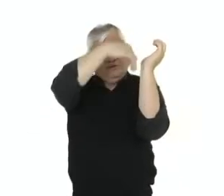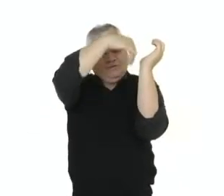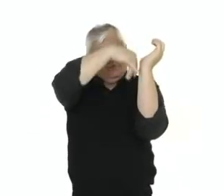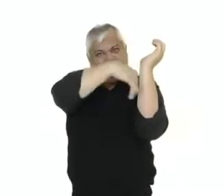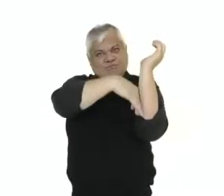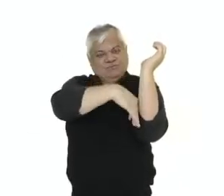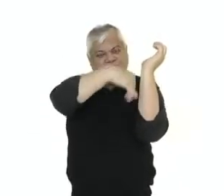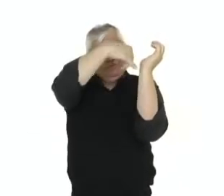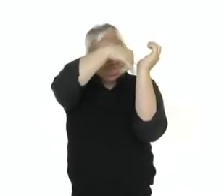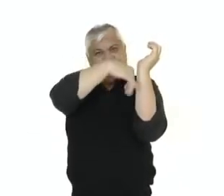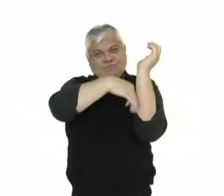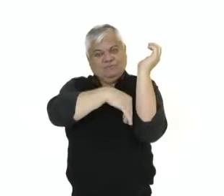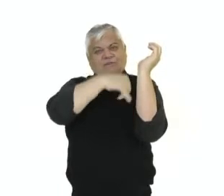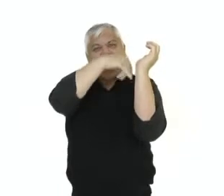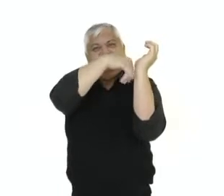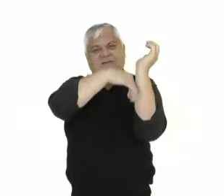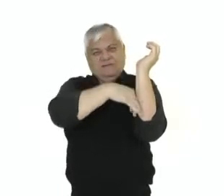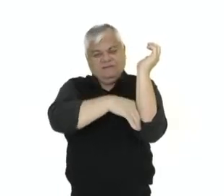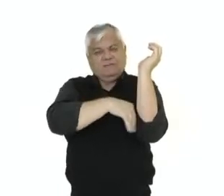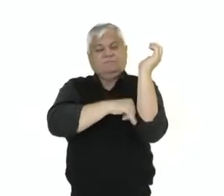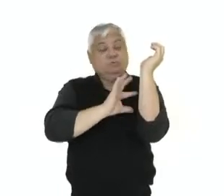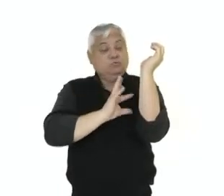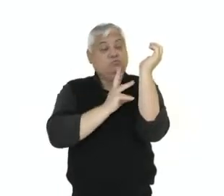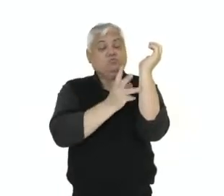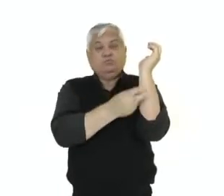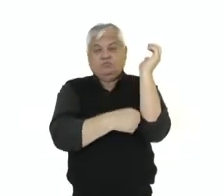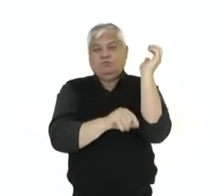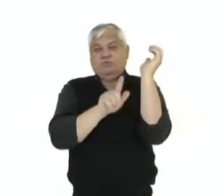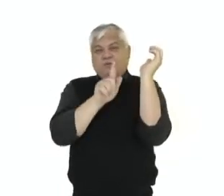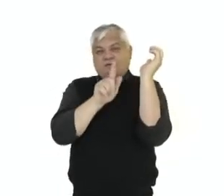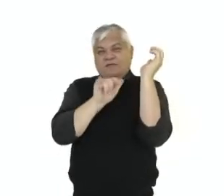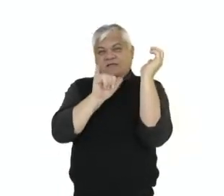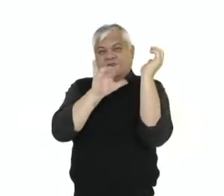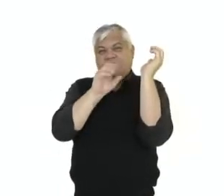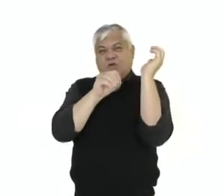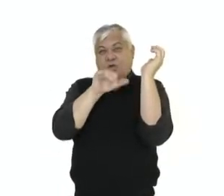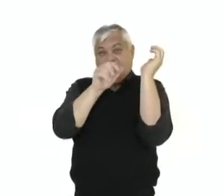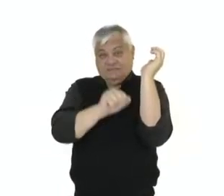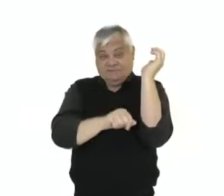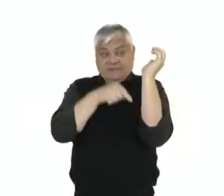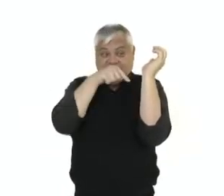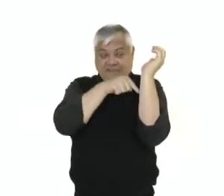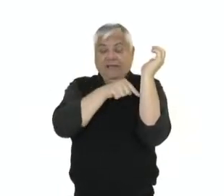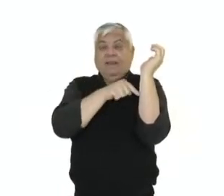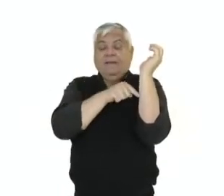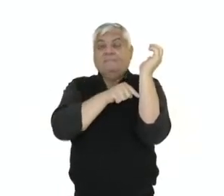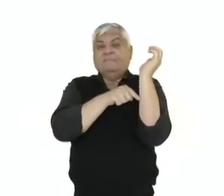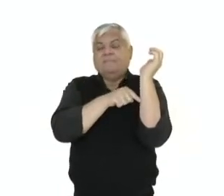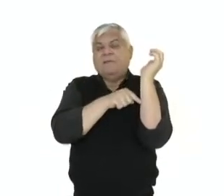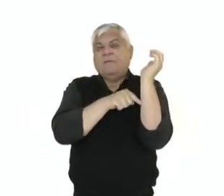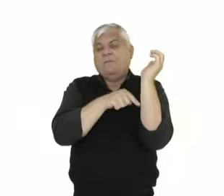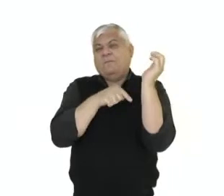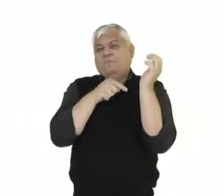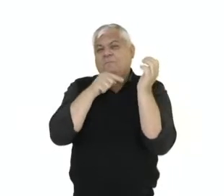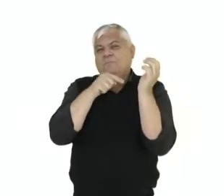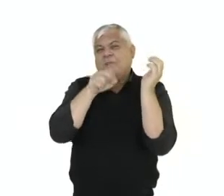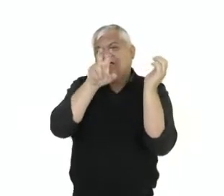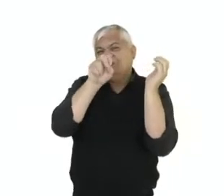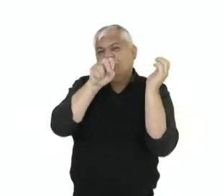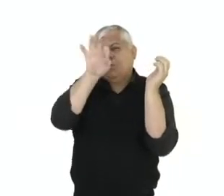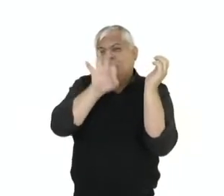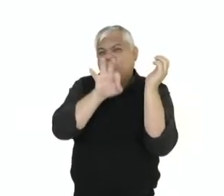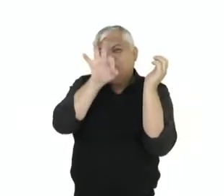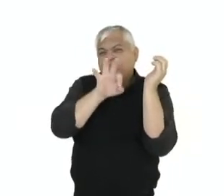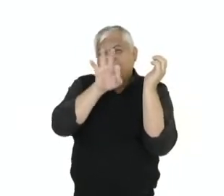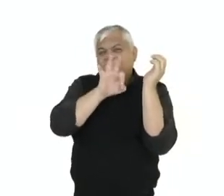planta para todas as partes do vegetal. A planta utiliza parte deste alimento, certo, para viver e crescer.